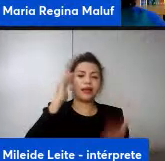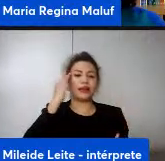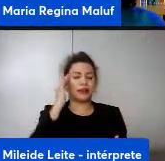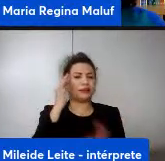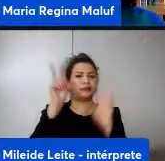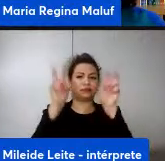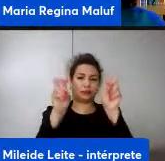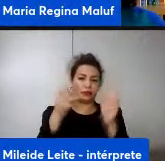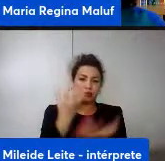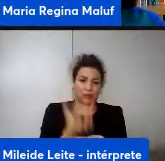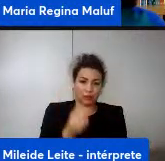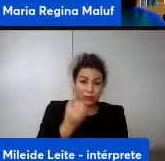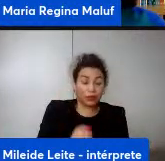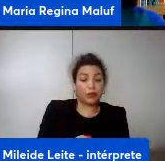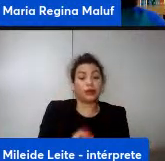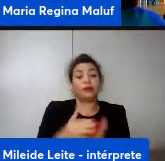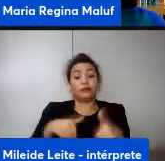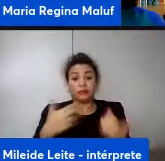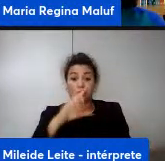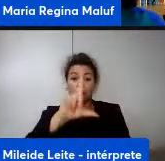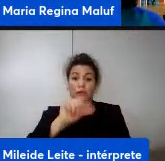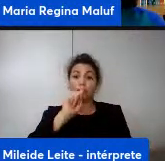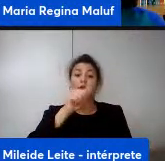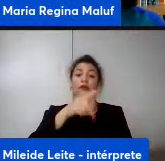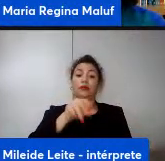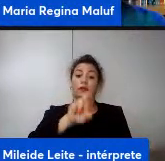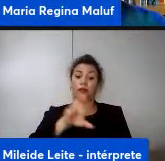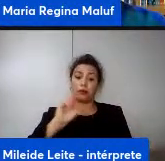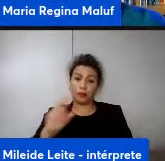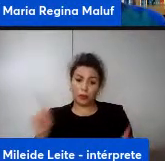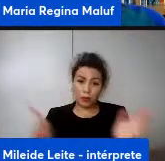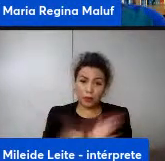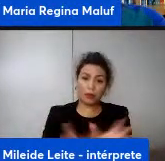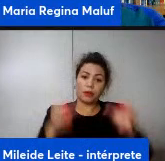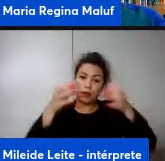alfabetização. Nesse sentido, o LAPROL está fazendo parte da